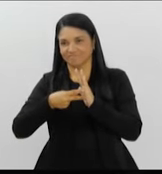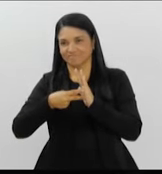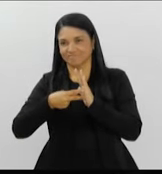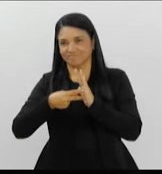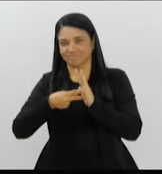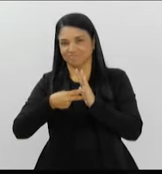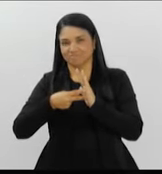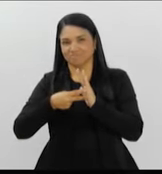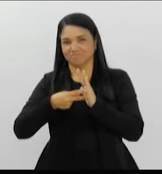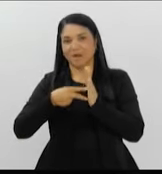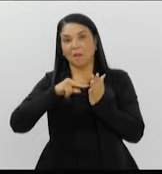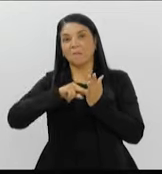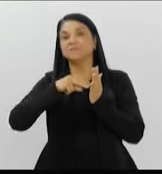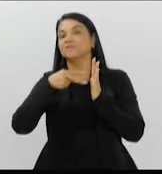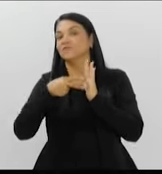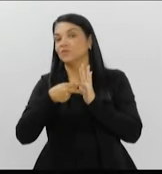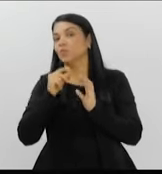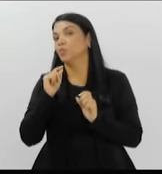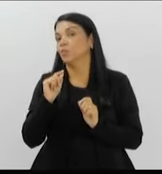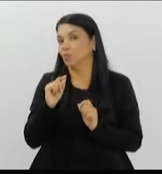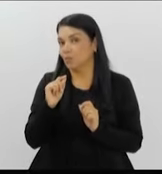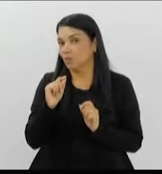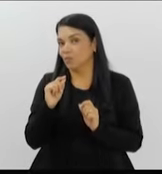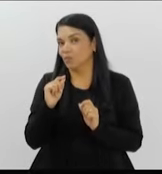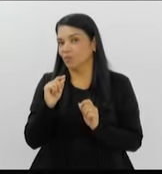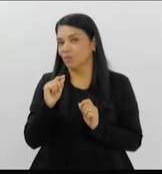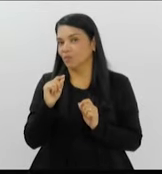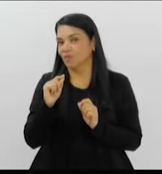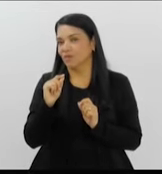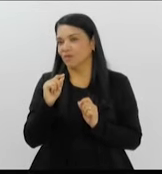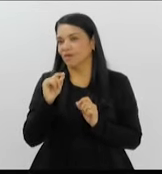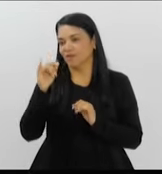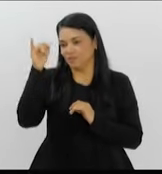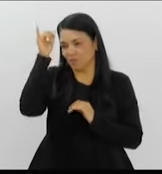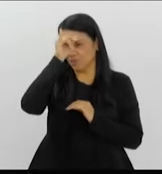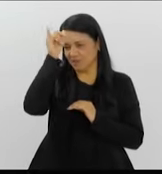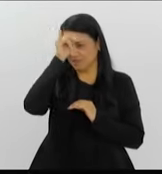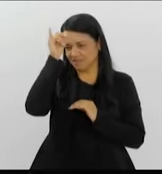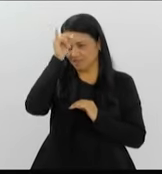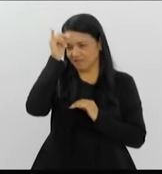besteira que assolava o país.